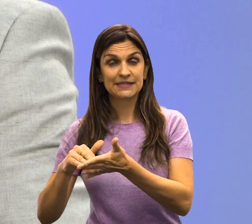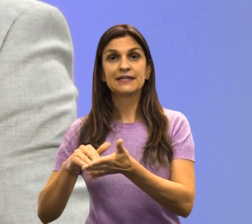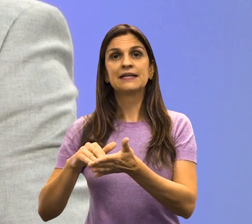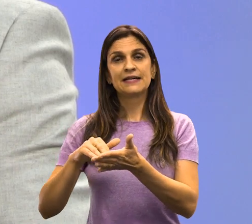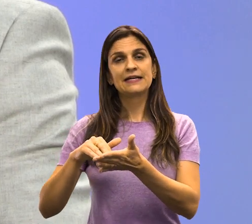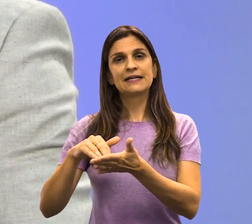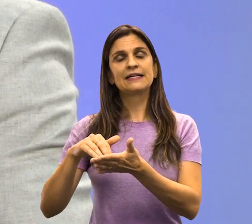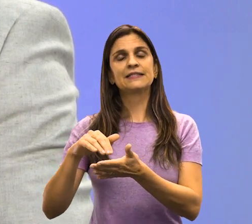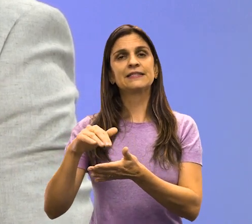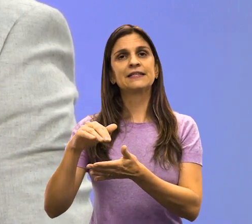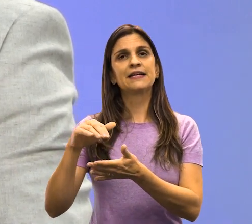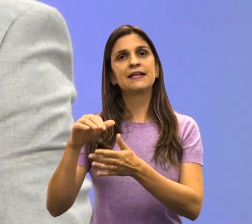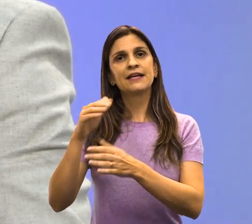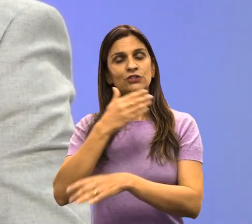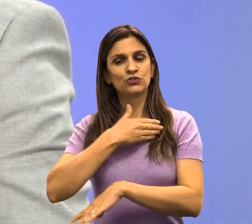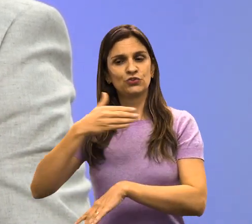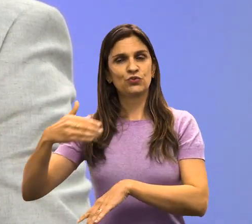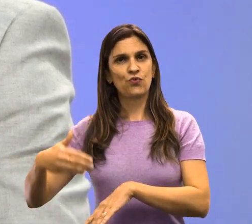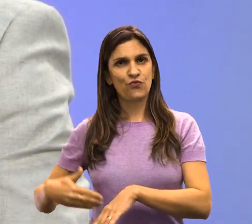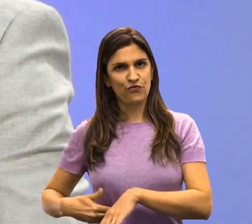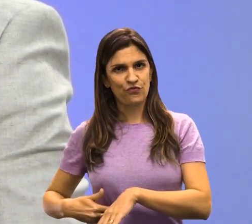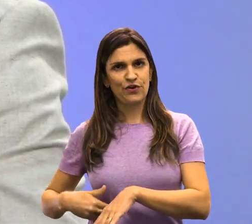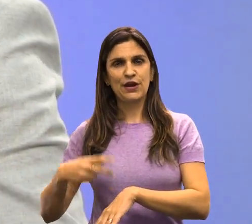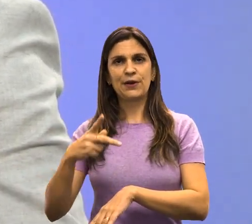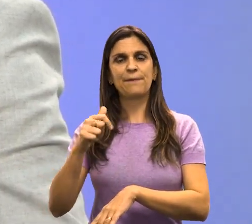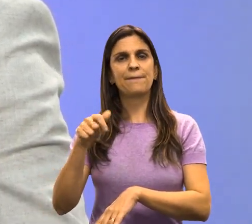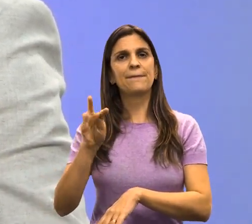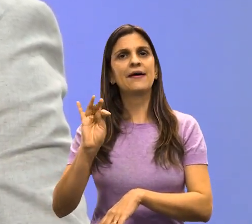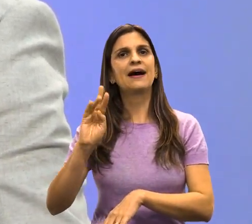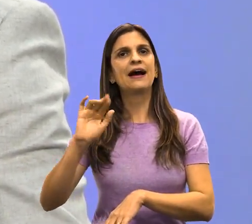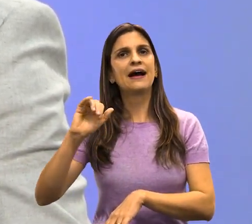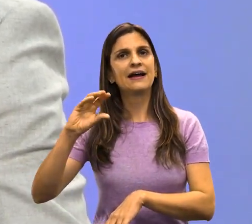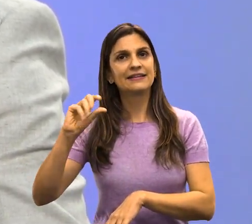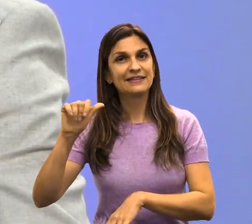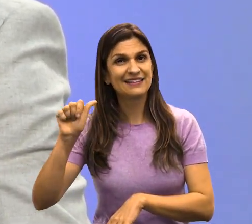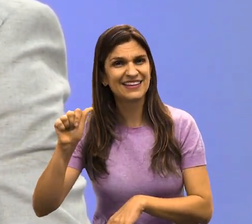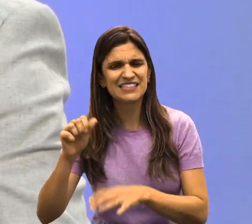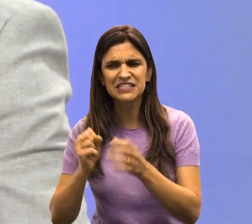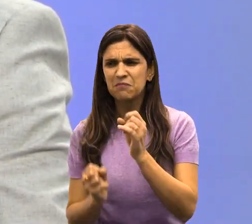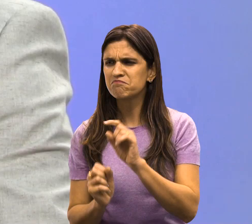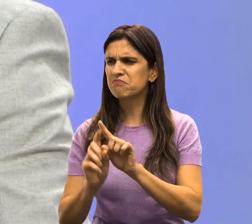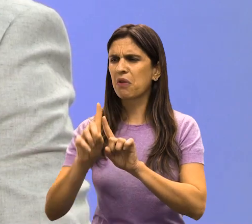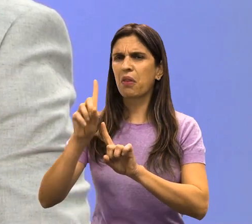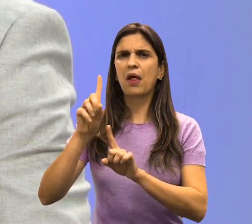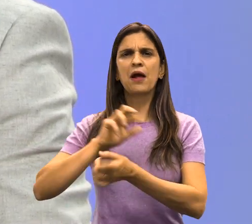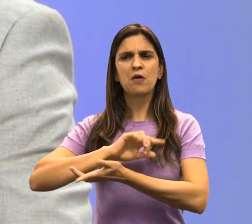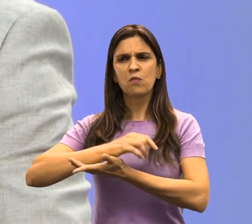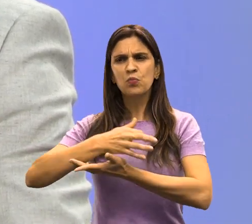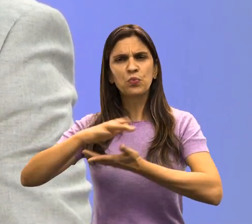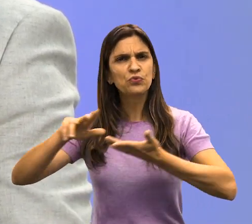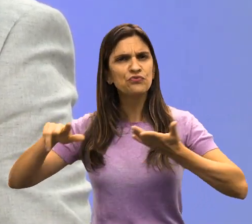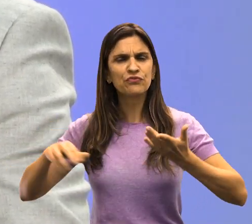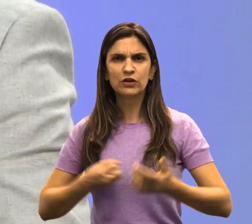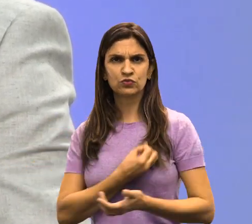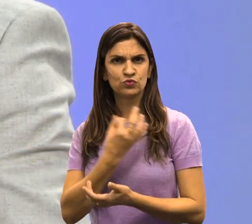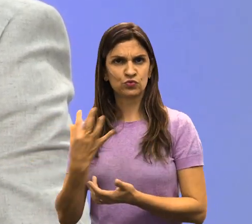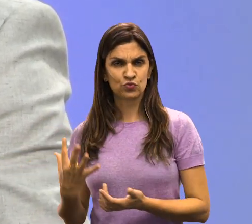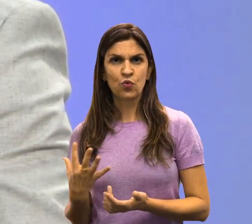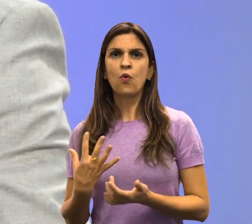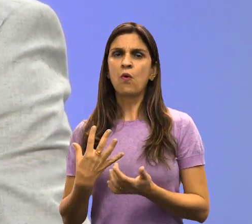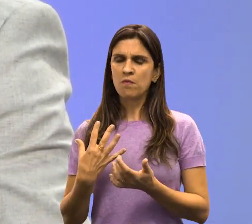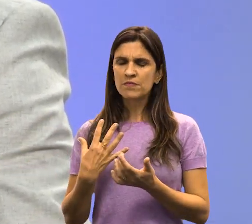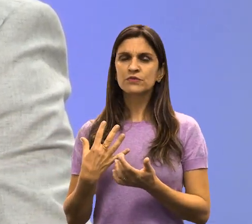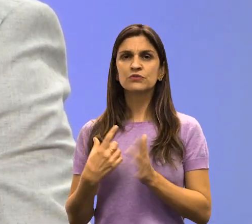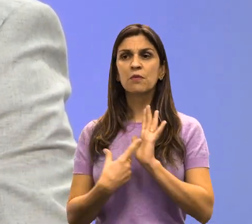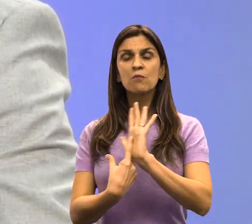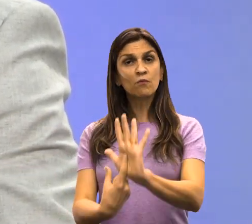da SEAD, ela nos deu uma aula de indicadores, inclusive com um questionário muito interessante, que perpassa